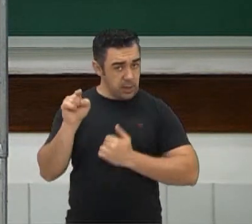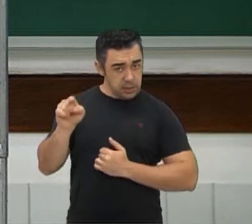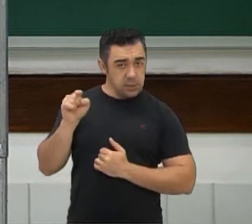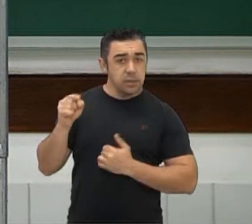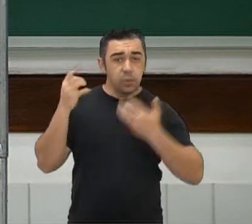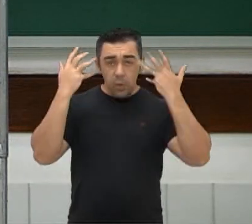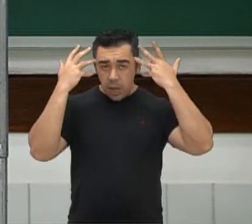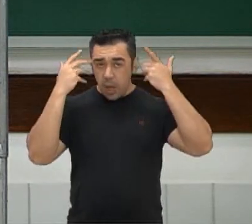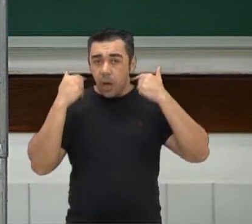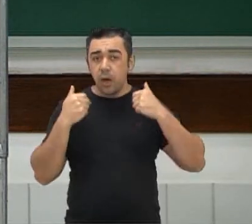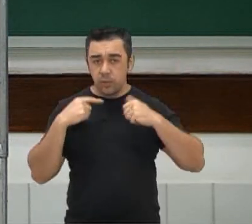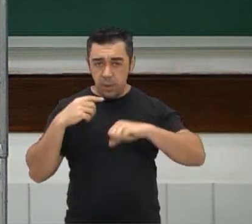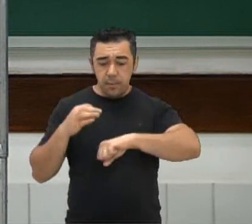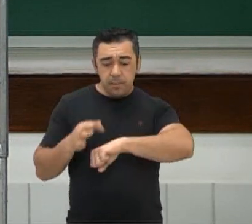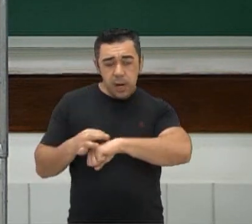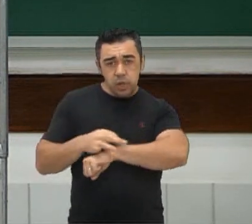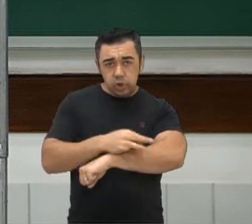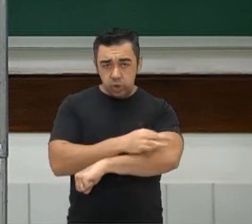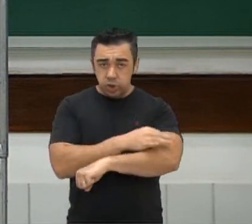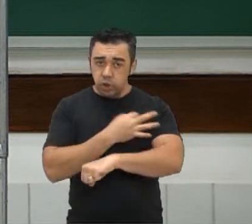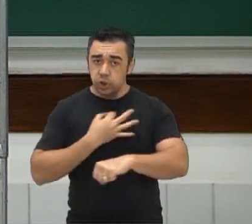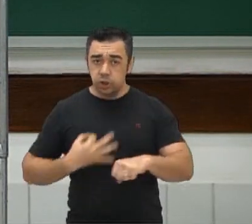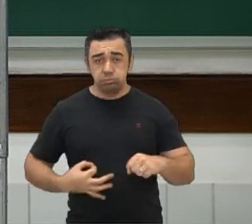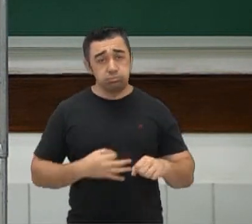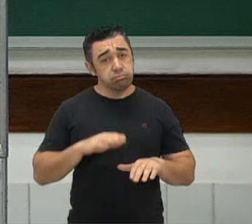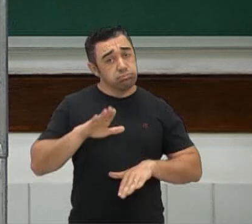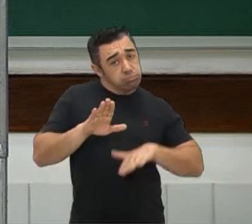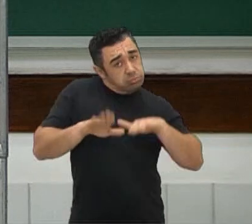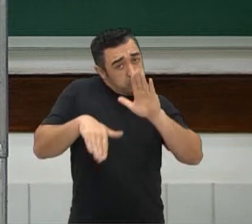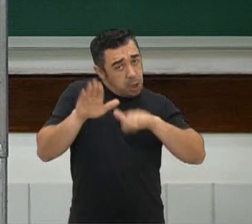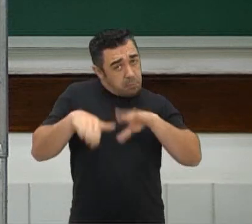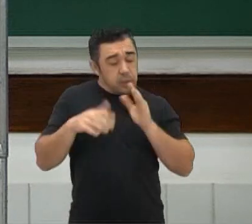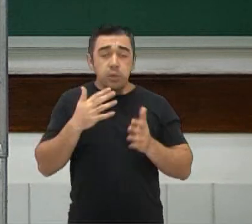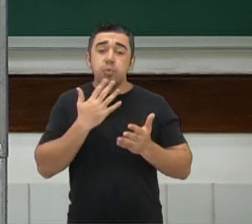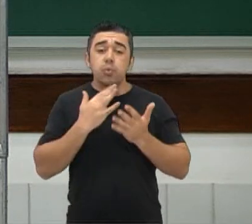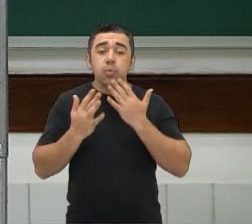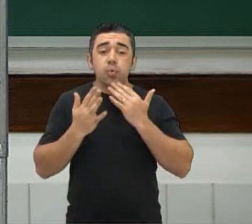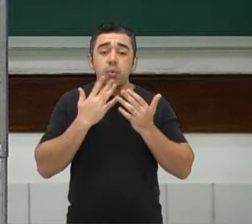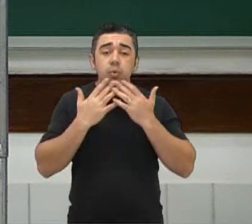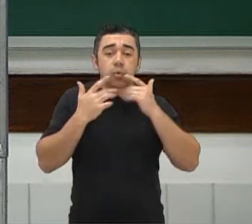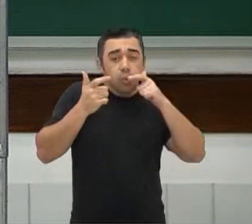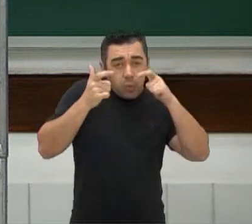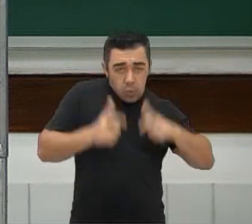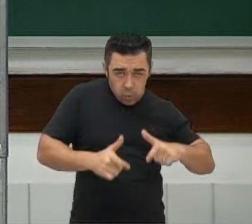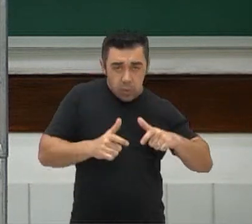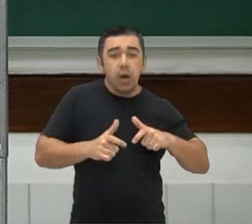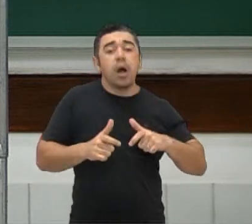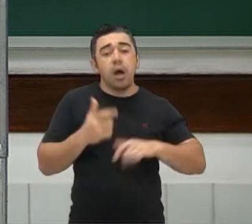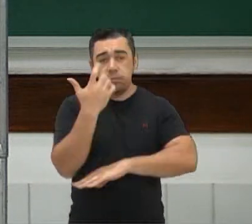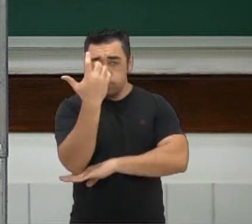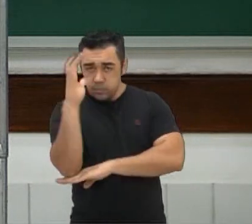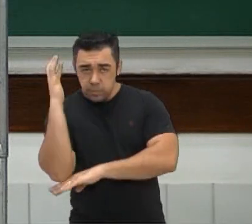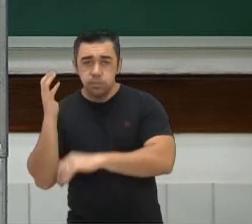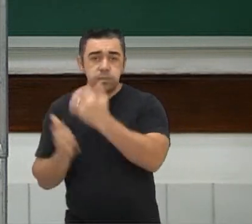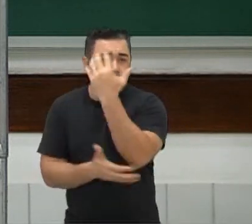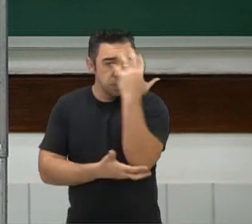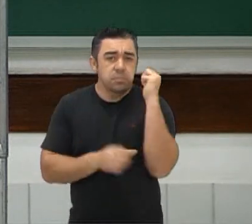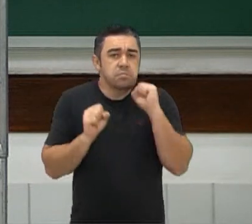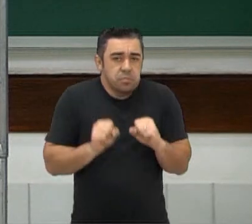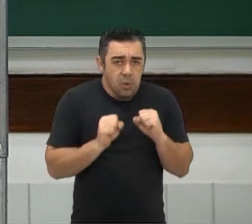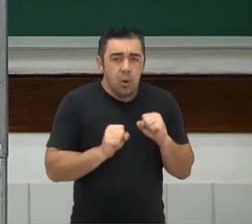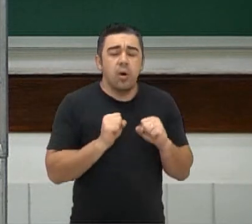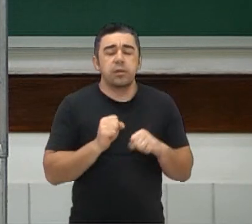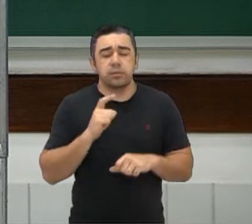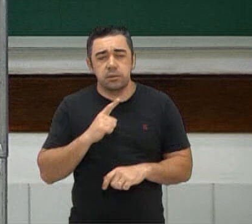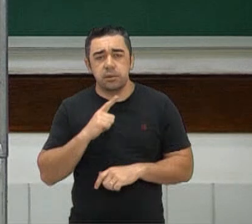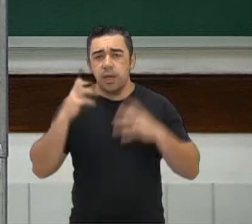algumas manchinhas ali, mas é parecida. Mas a gente pode dizer que dependendo da coloração da vegetação, talvez sim, pudesse ter leões mais escuros, mais